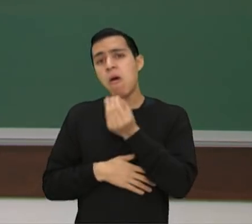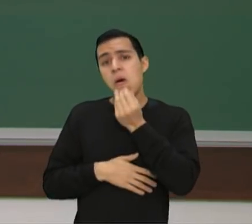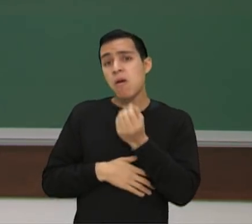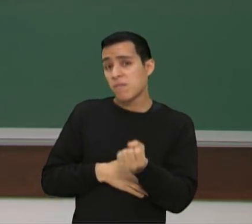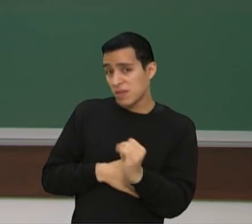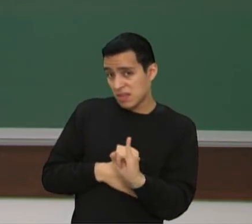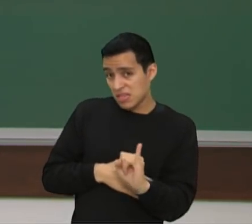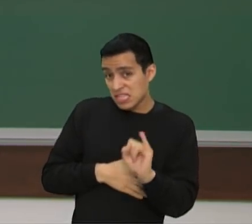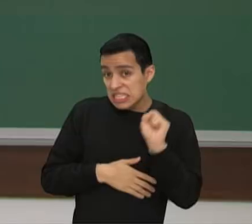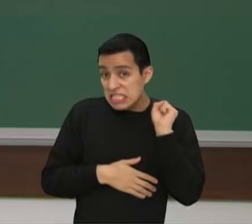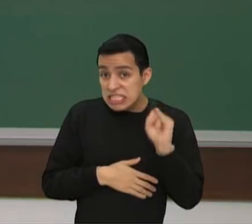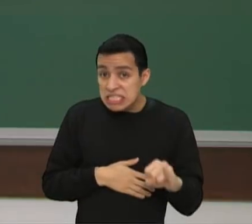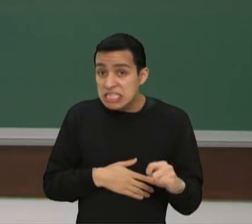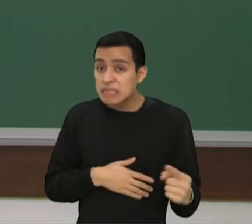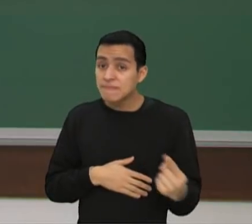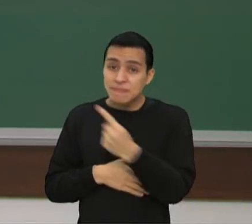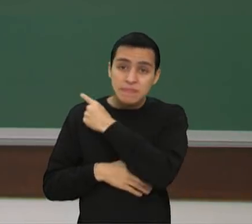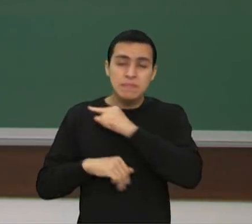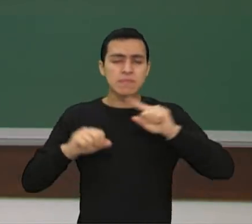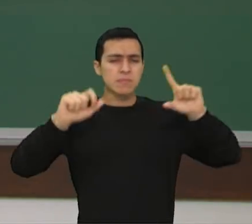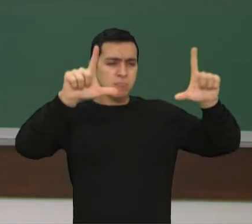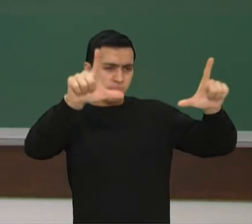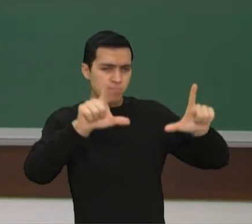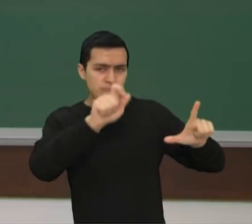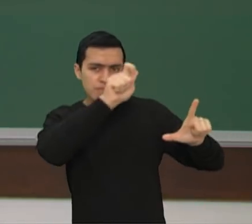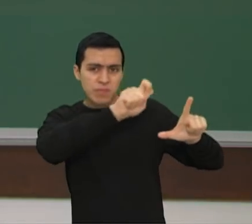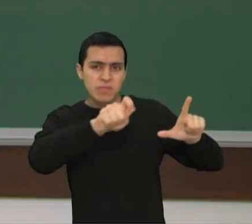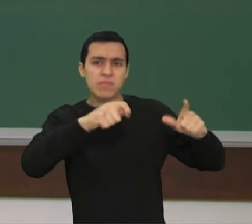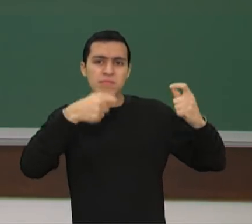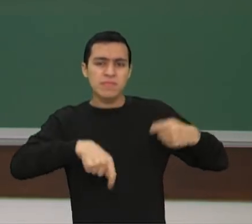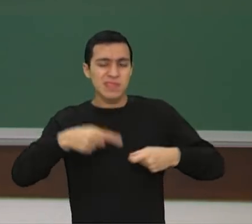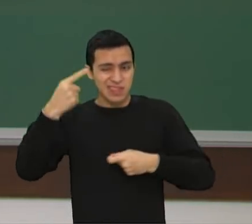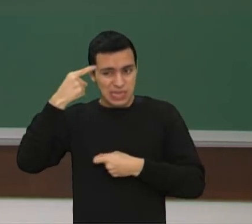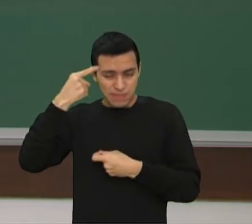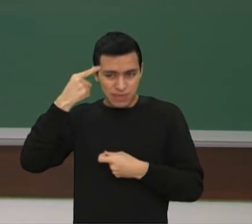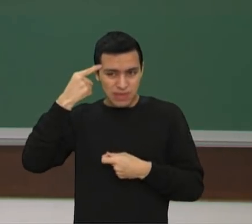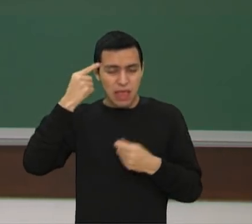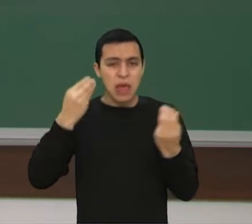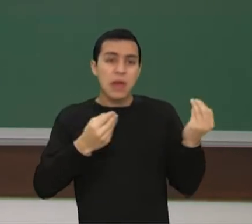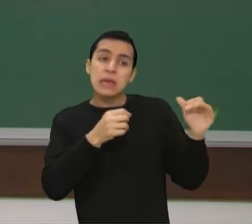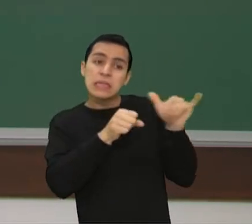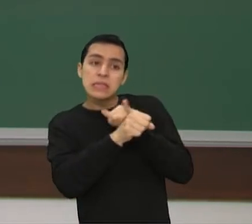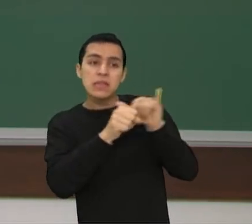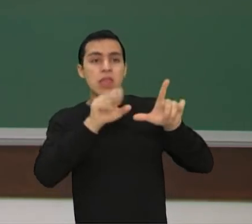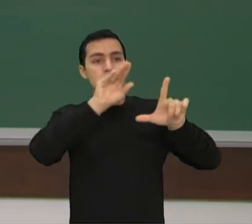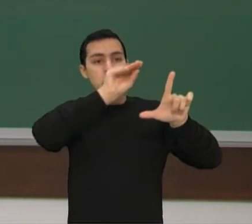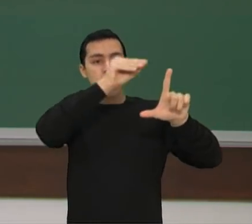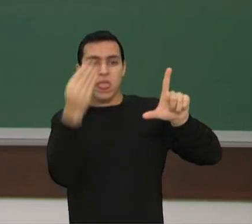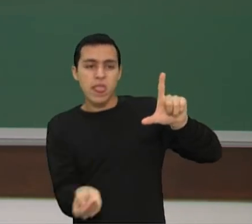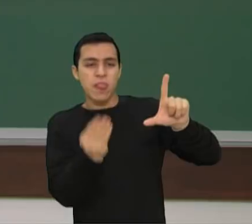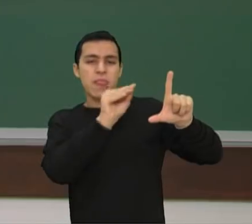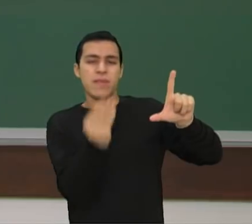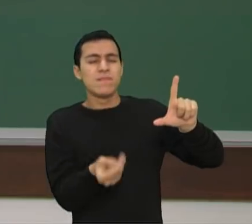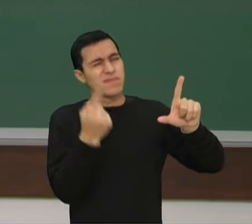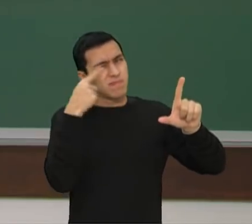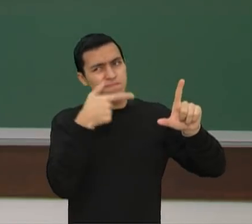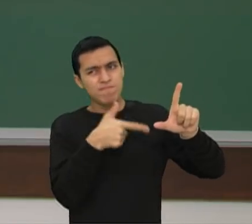quadro na sala, por exemplo, a gente precisa elaborar um tipo de peça que ela não caia do tabuleiro, né? Mas a gente